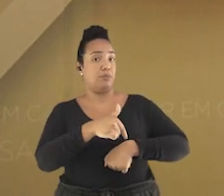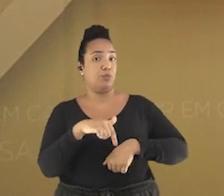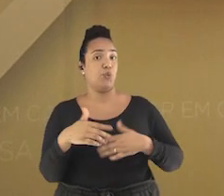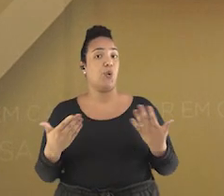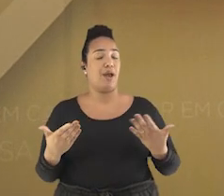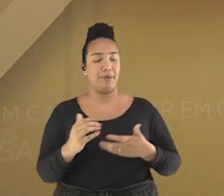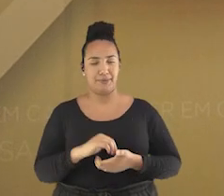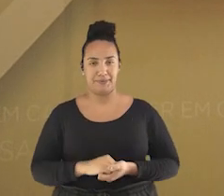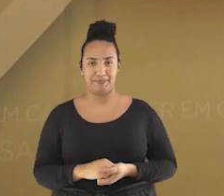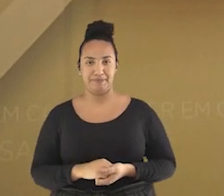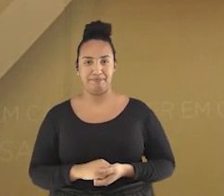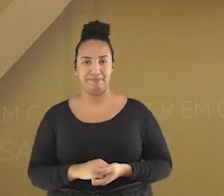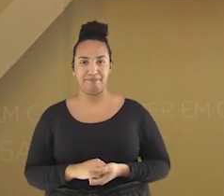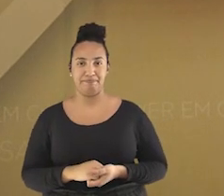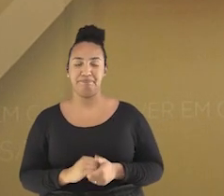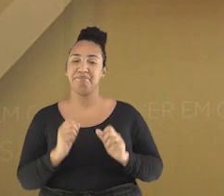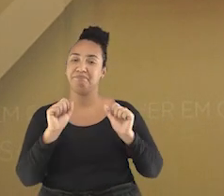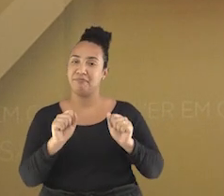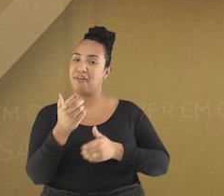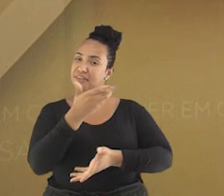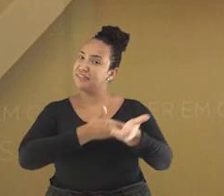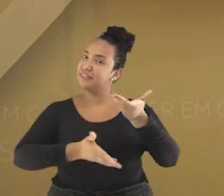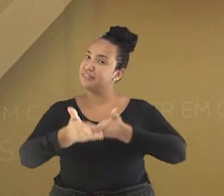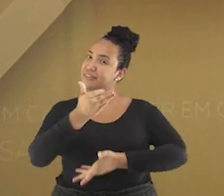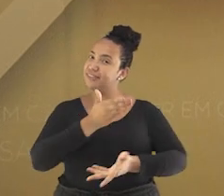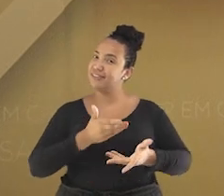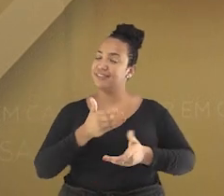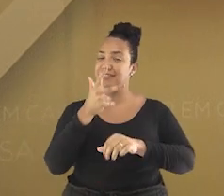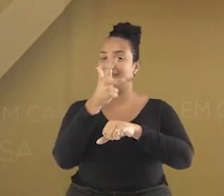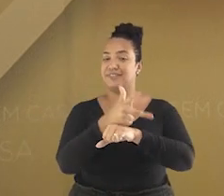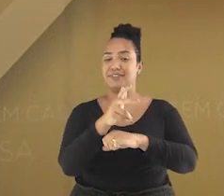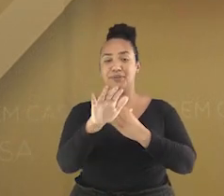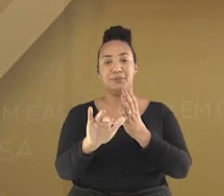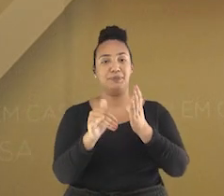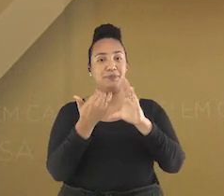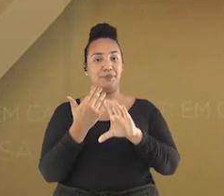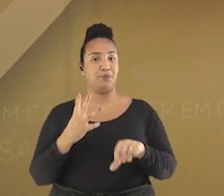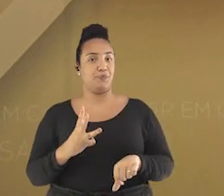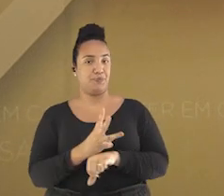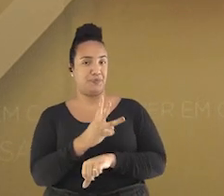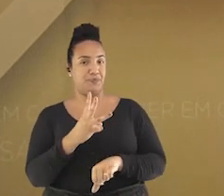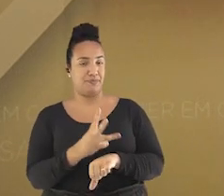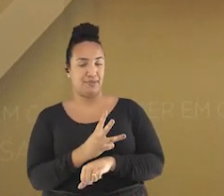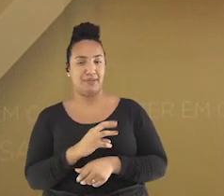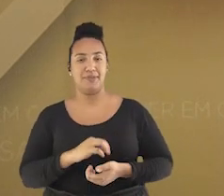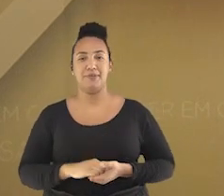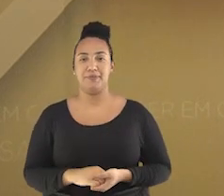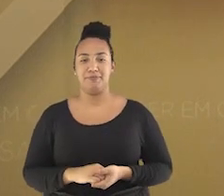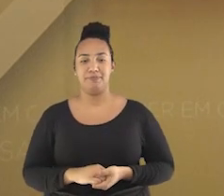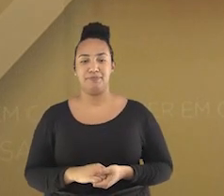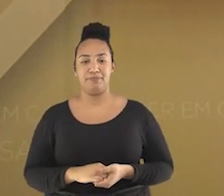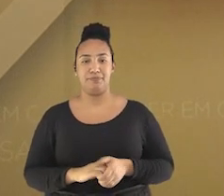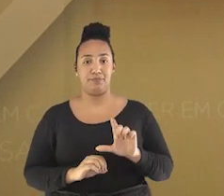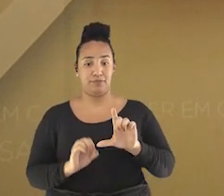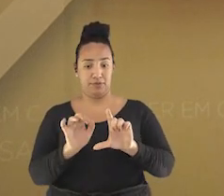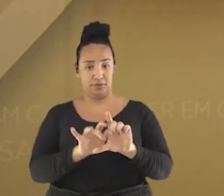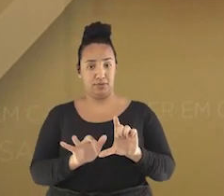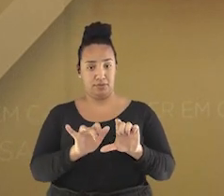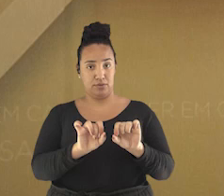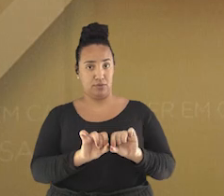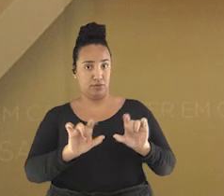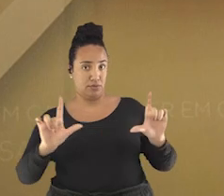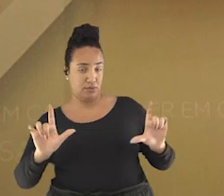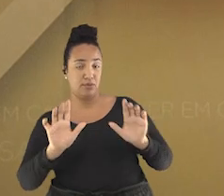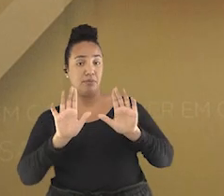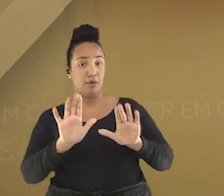locomoções. Interaja com a gente enviando seu vídeo através do nosso WhatsApp, que tem o QR Code aqui, mas eu